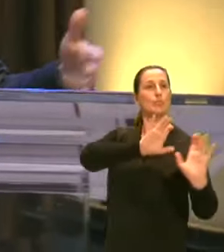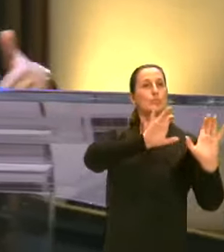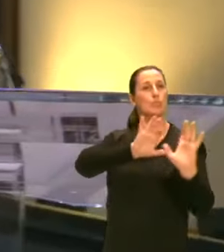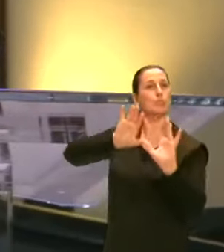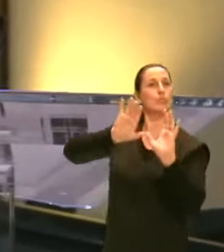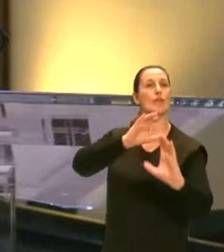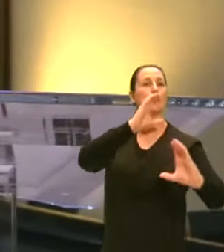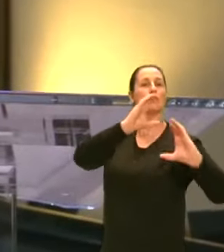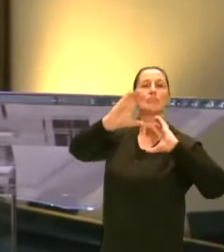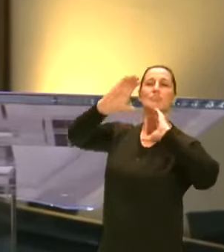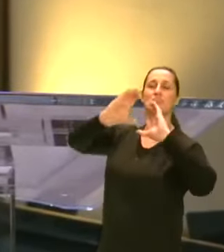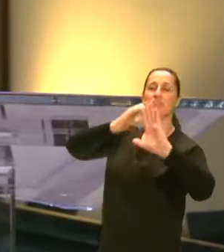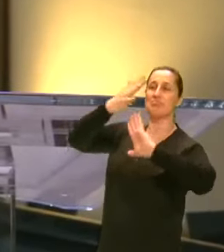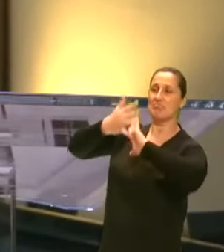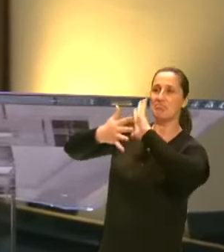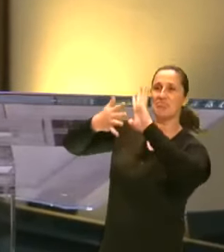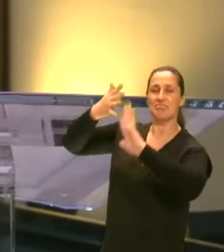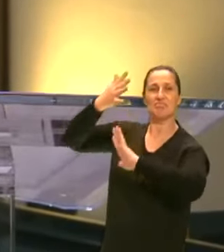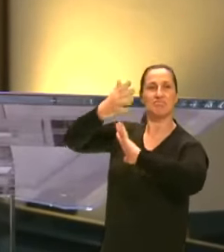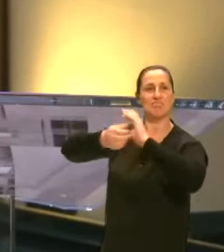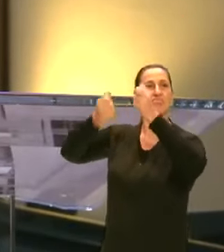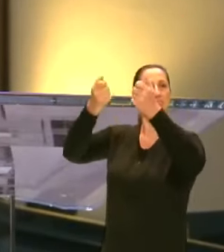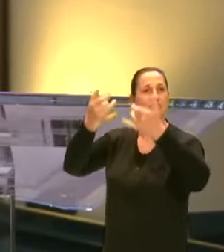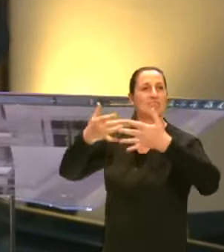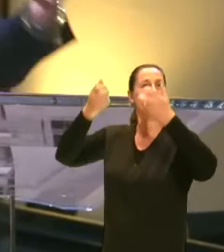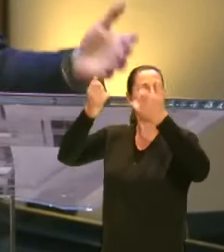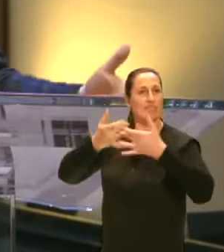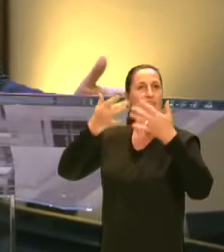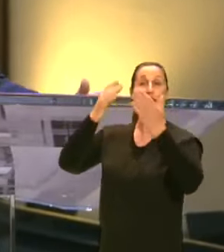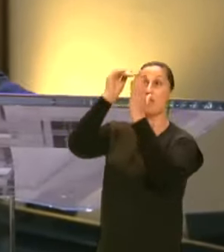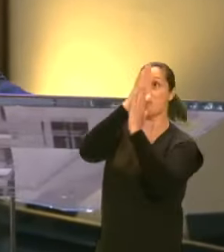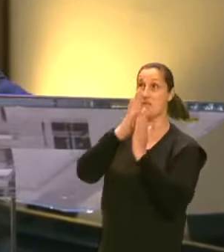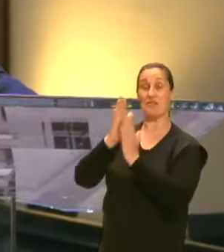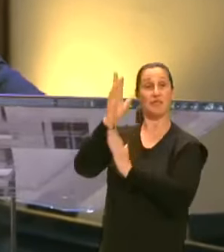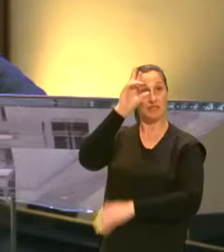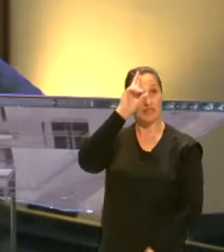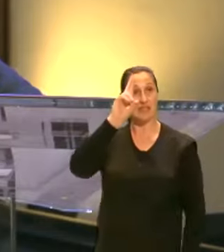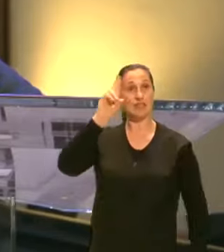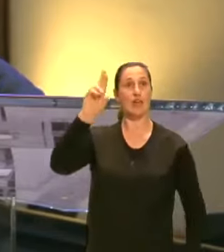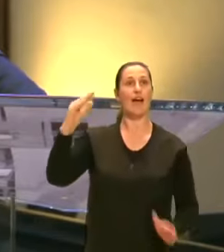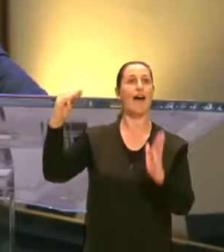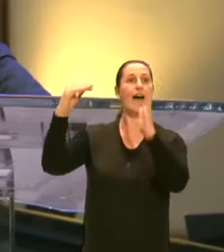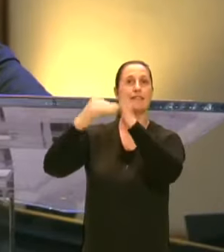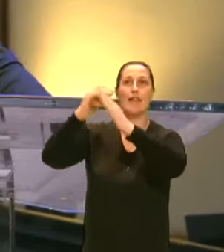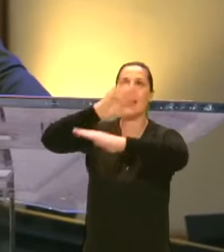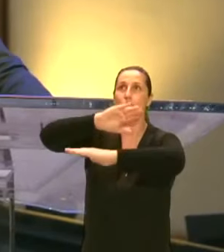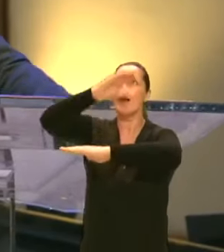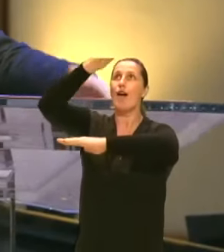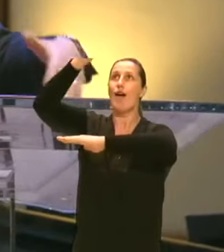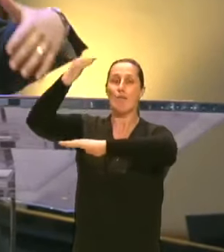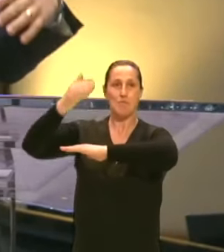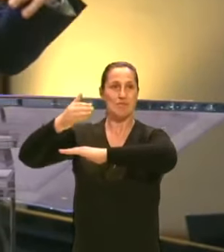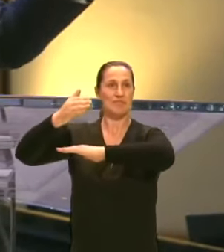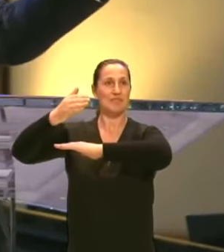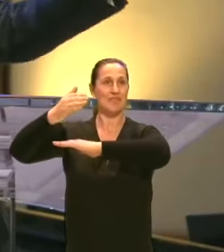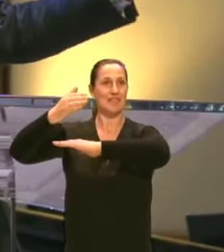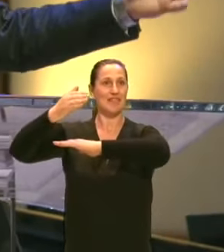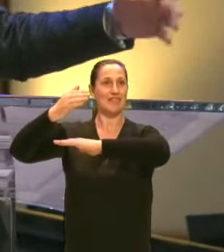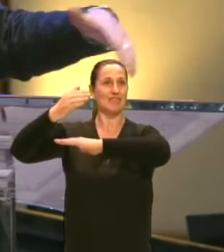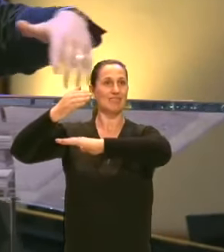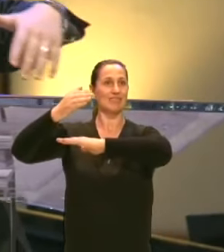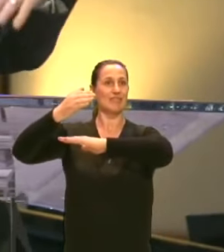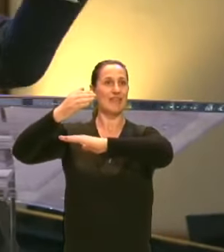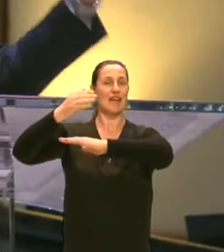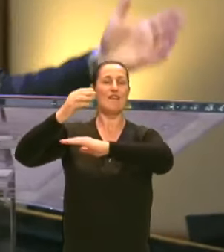andando, eles iam cantando, recitando e louvando ao Senhor até chegar nessa grande festa, até chegar na festa